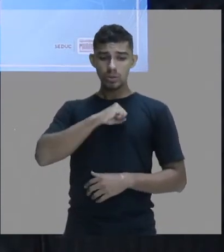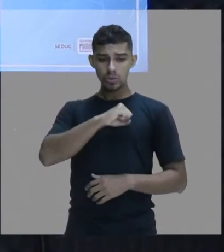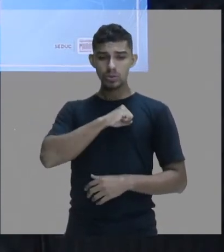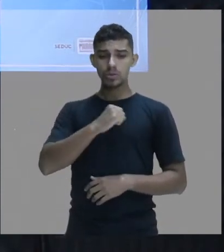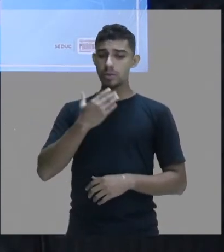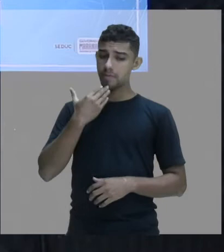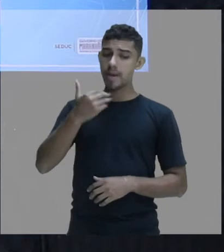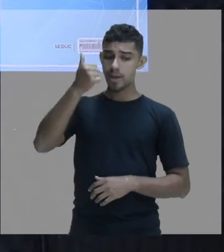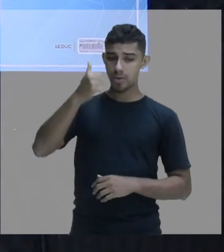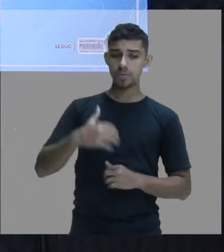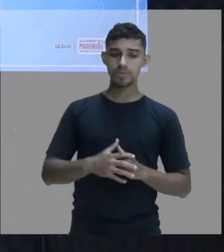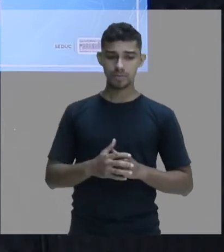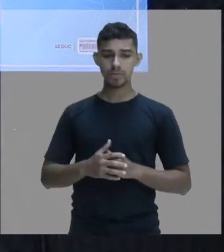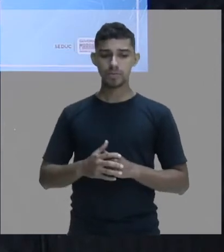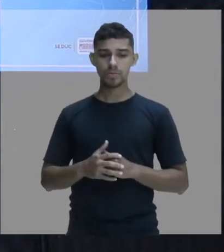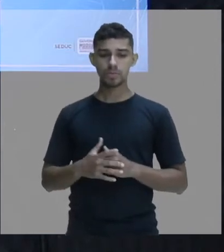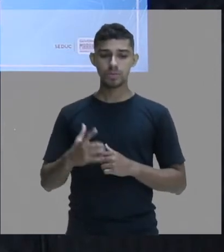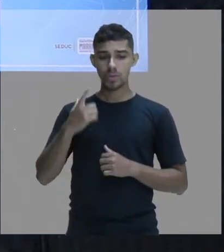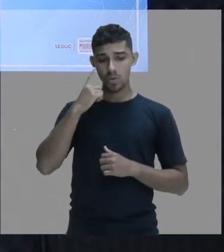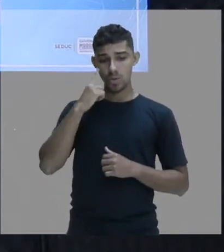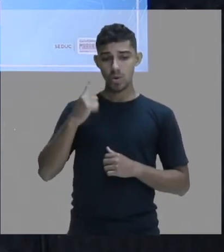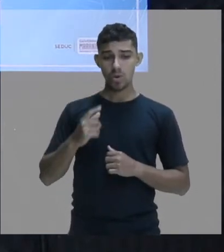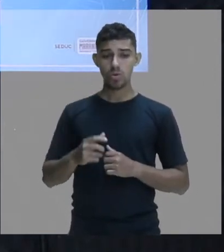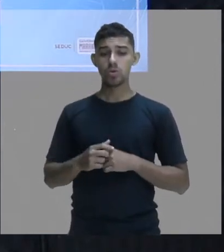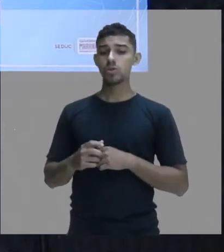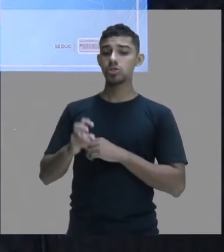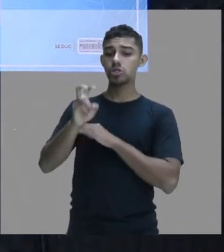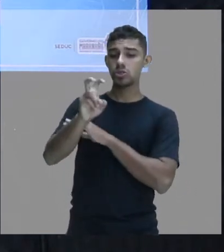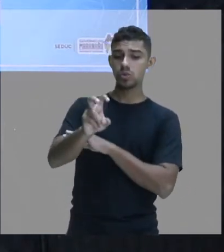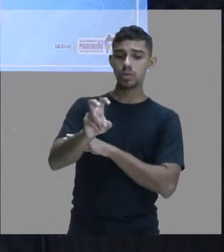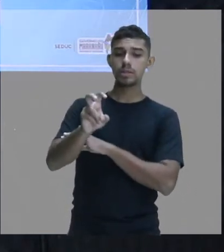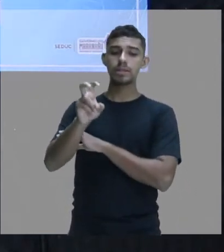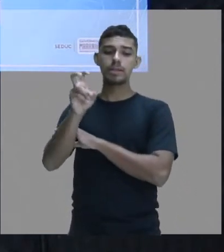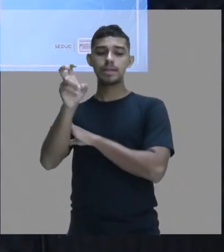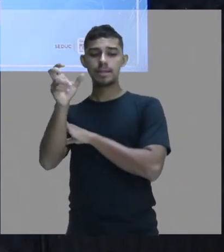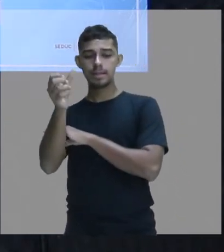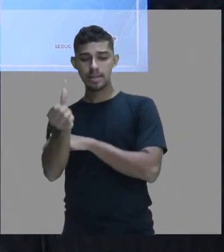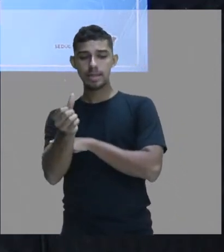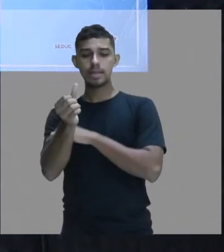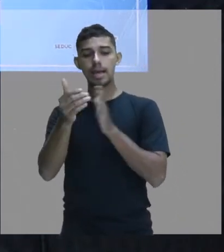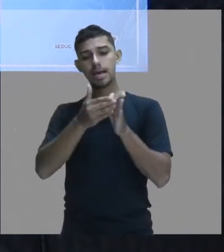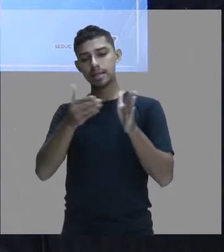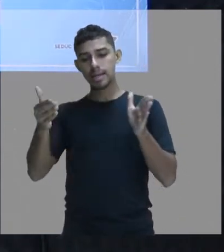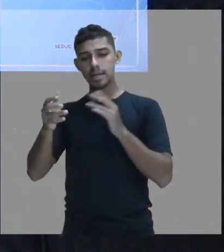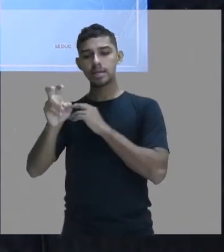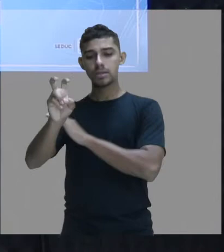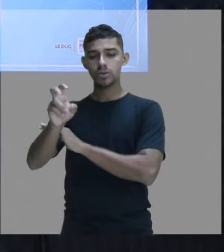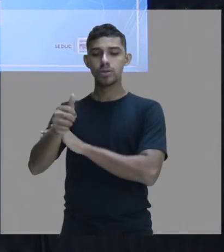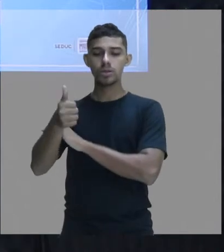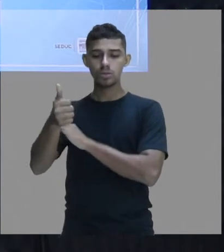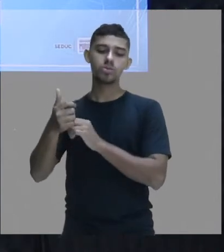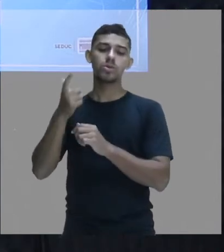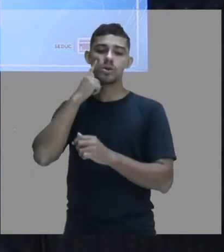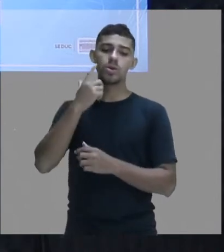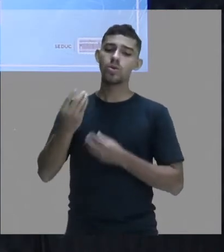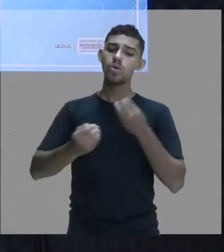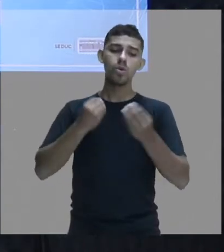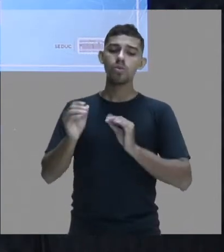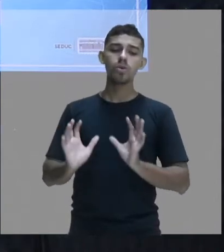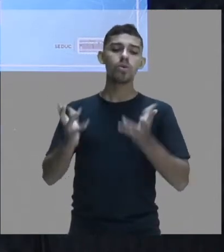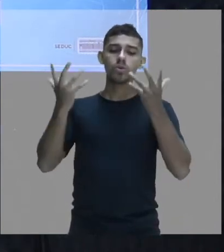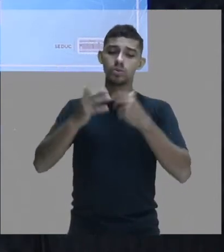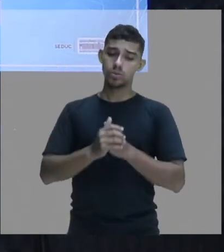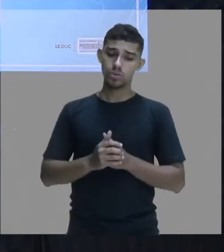cardíaco fique melhor? Ele fica em torno de 56 a 61, através da prática de exercícios físicos. E como é que isso